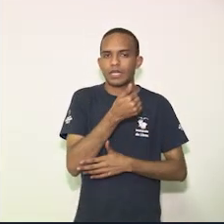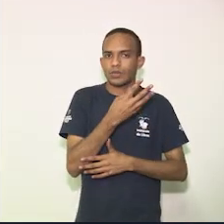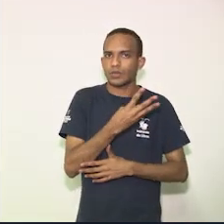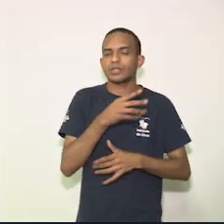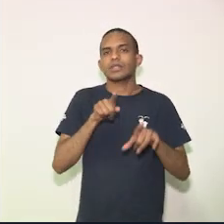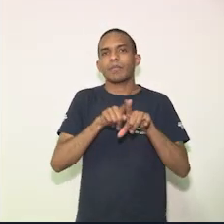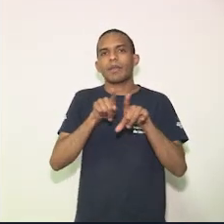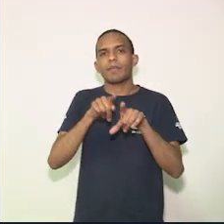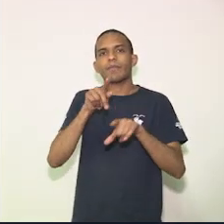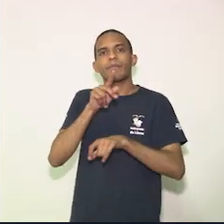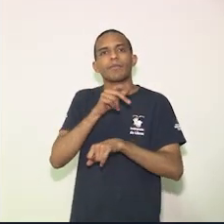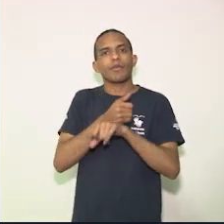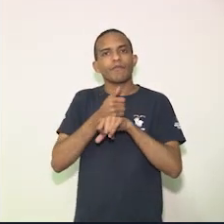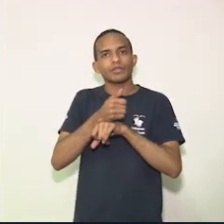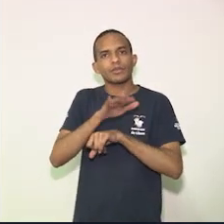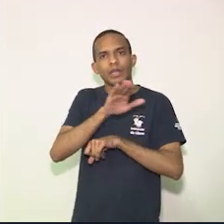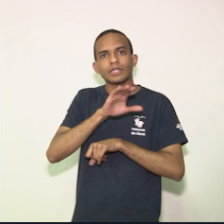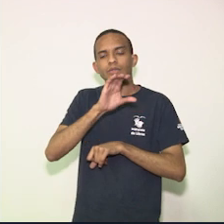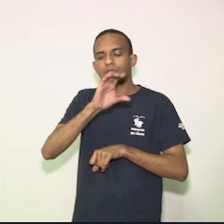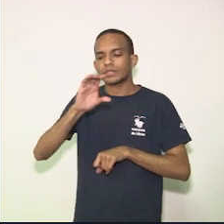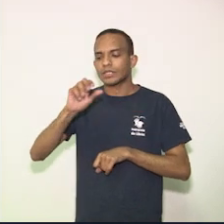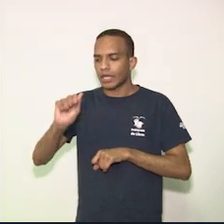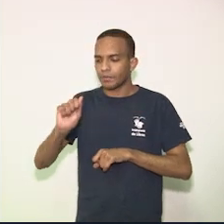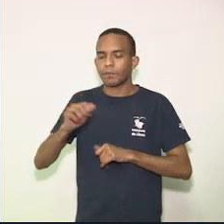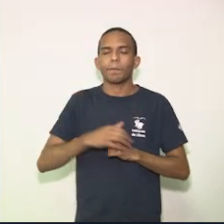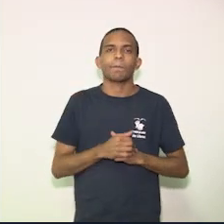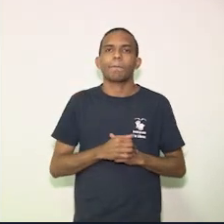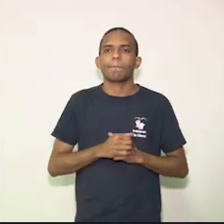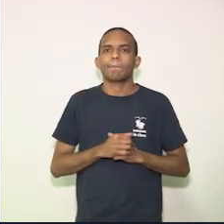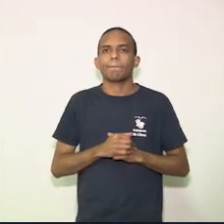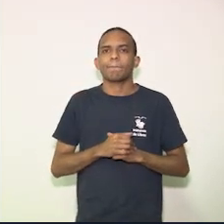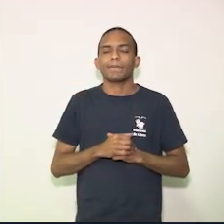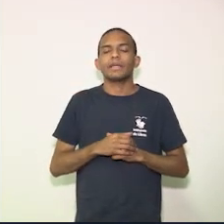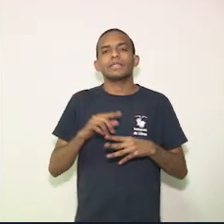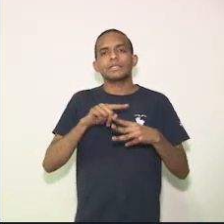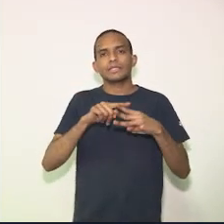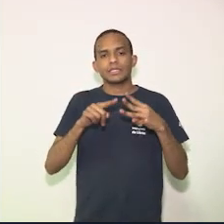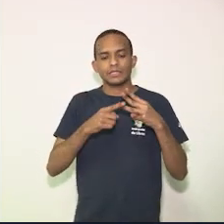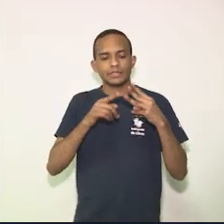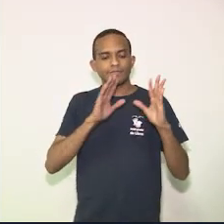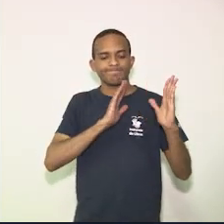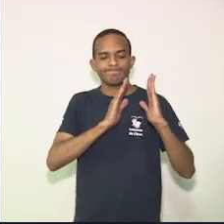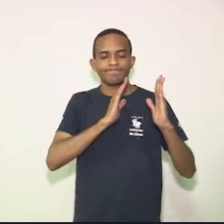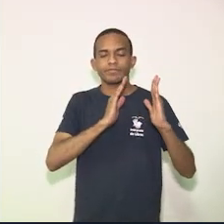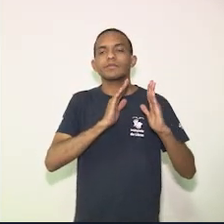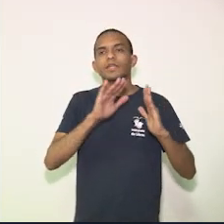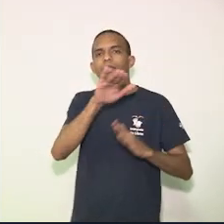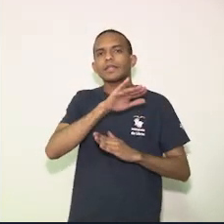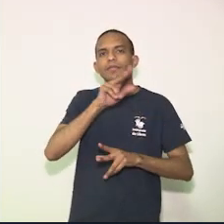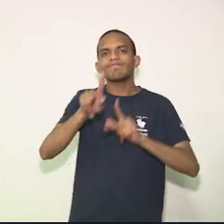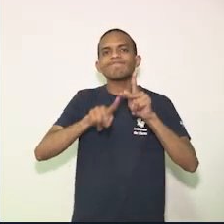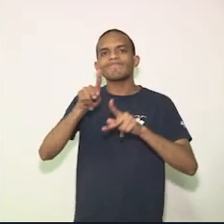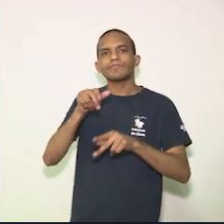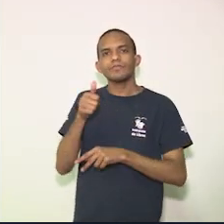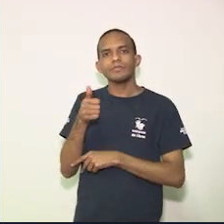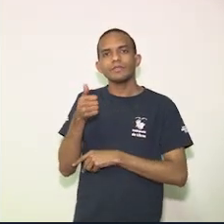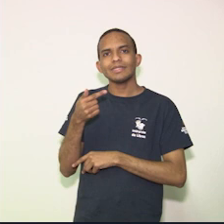e profissionais dos nossos CCAs. 3 fases, num público de